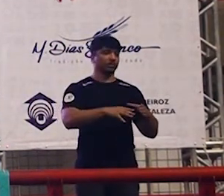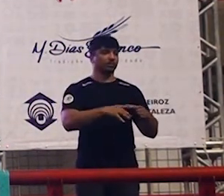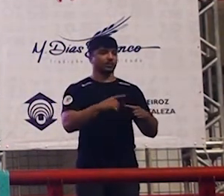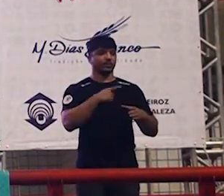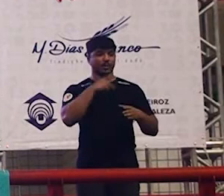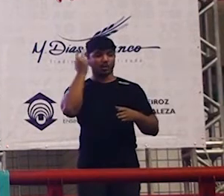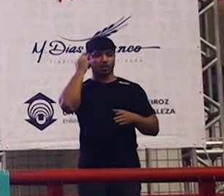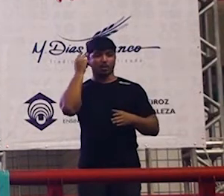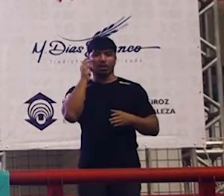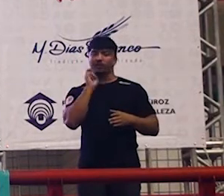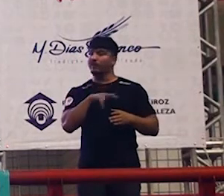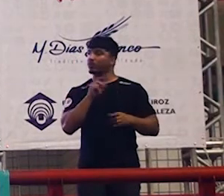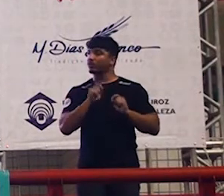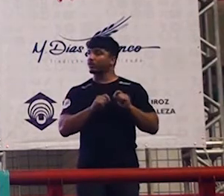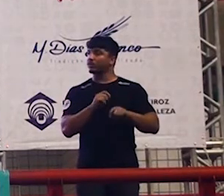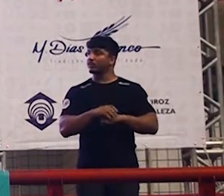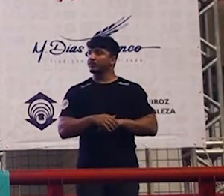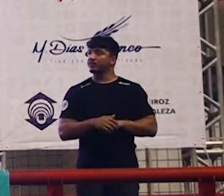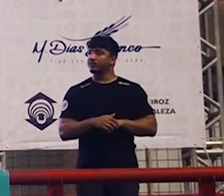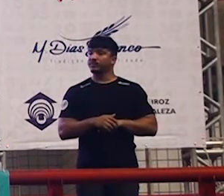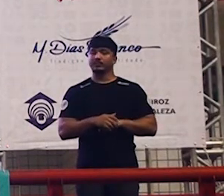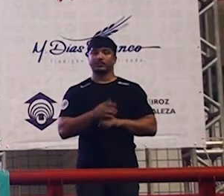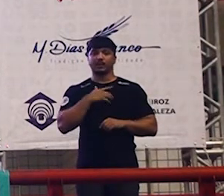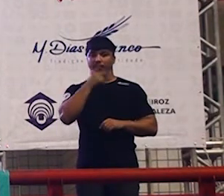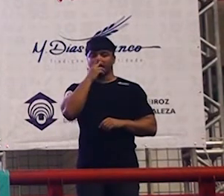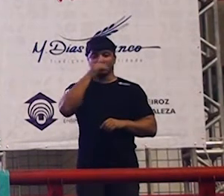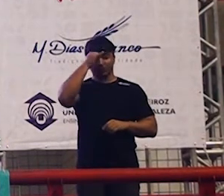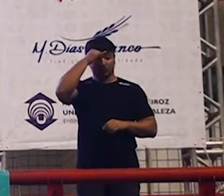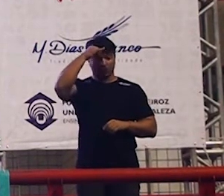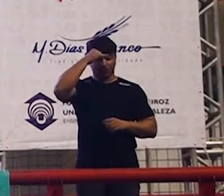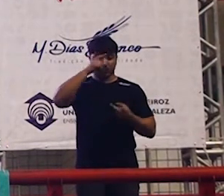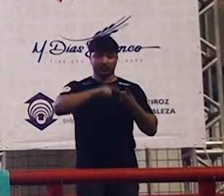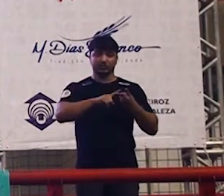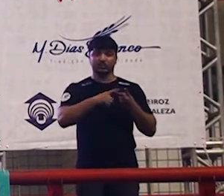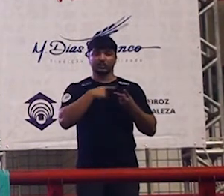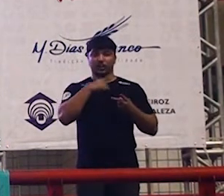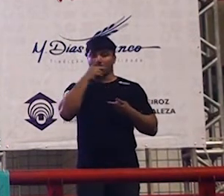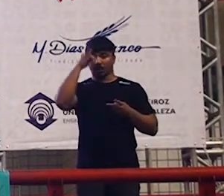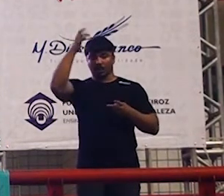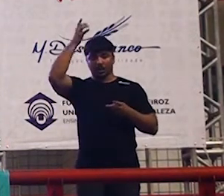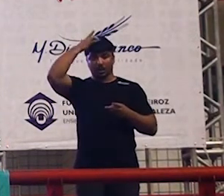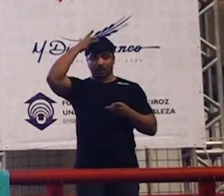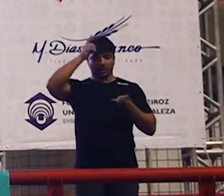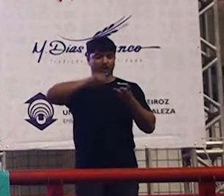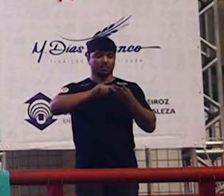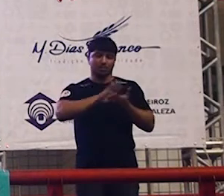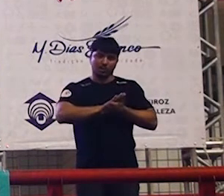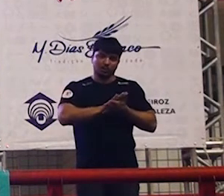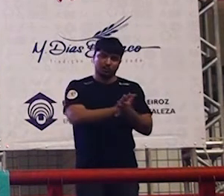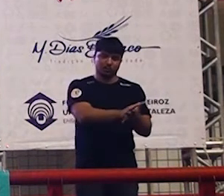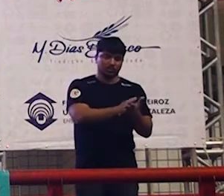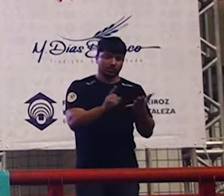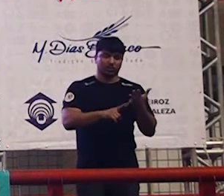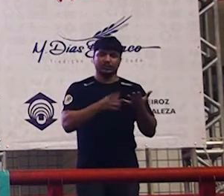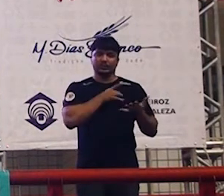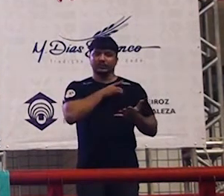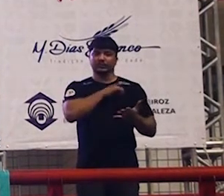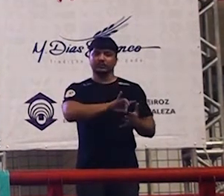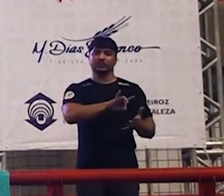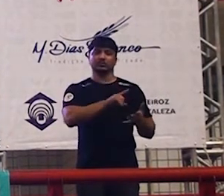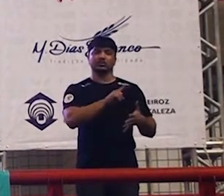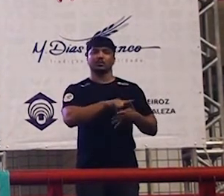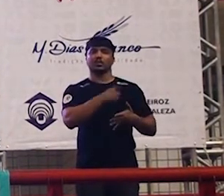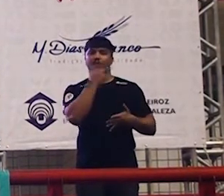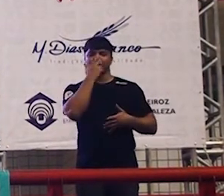Normalmente o que você vai ver lá é isso. É ignorância, é sadismo, é preconceito, é rancor,